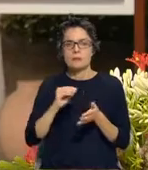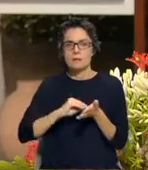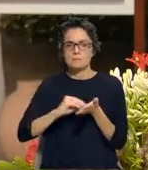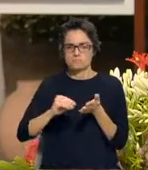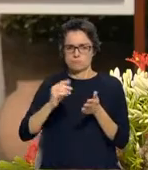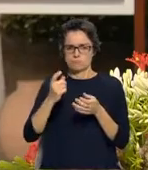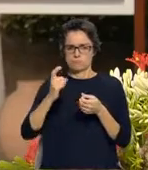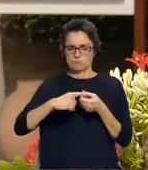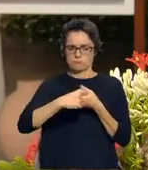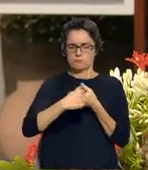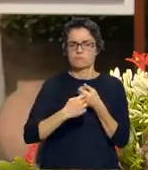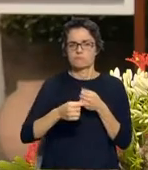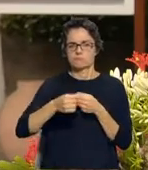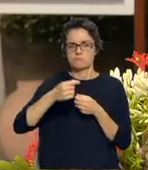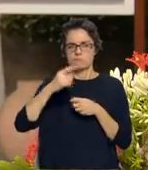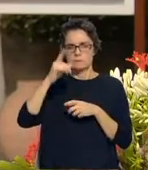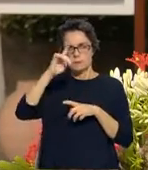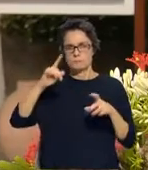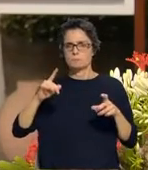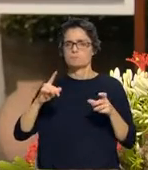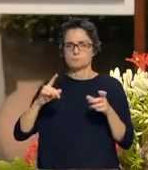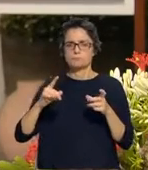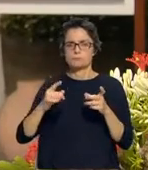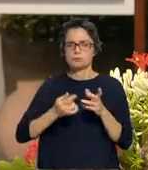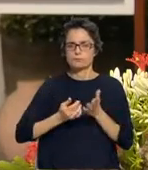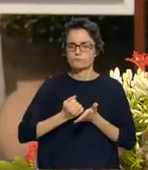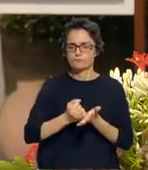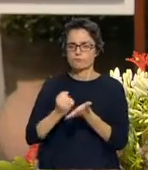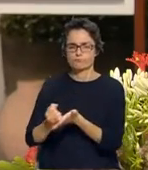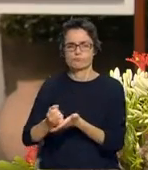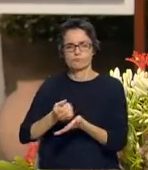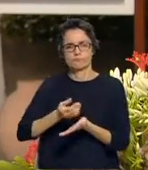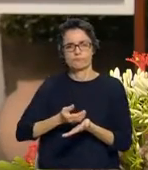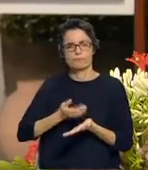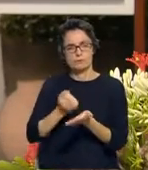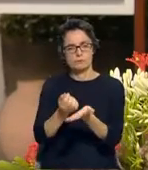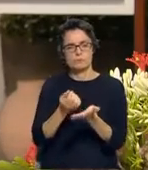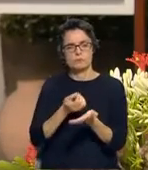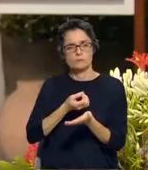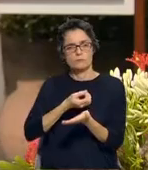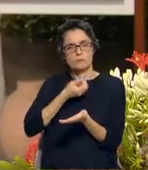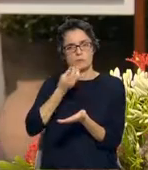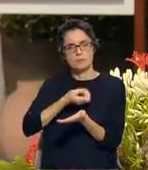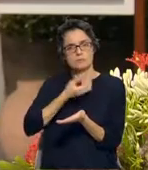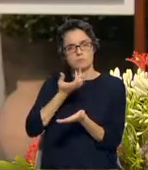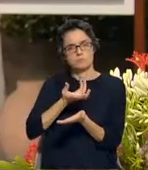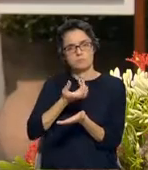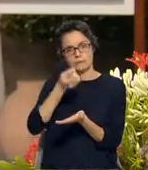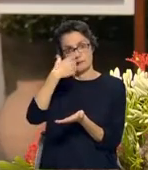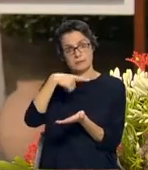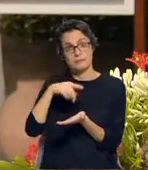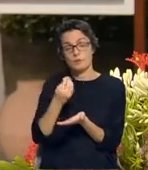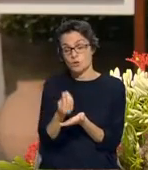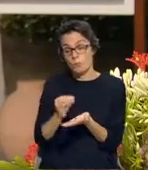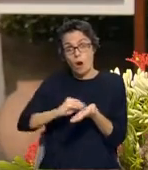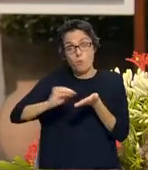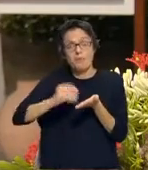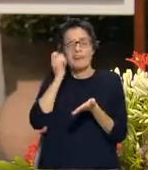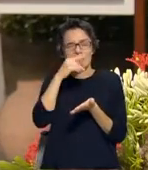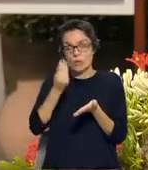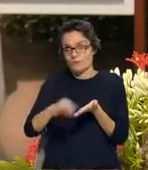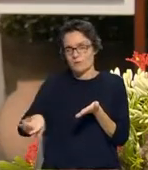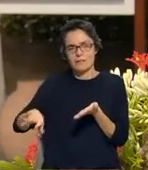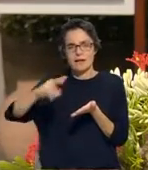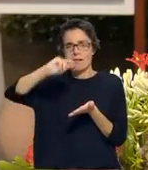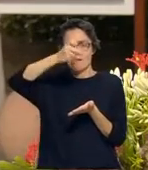conceituadas de várias áreas da sociedade portuguesa para nos ajudar a contar estas histórias. Elas são escritas pelas próprias crianças, um pouco por todo o país e